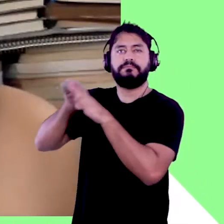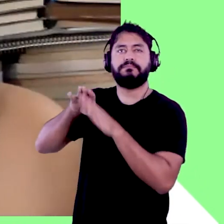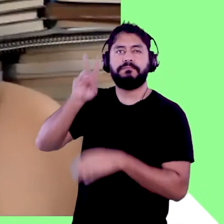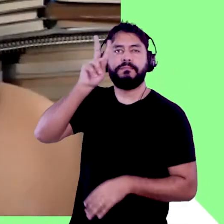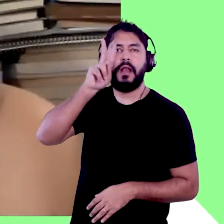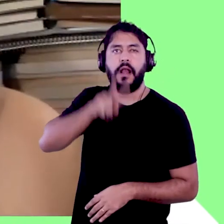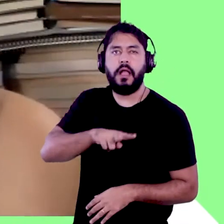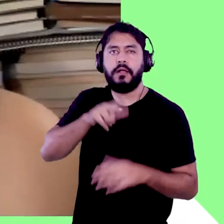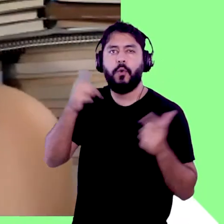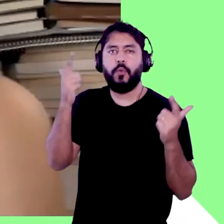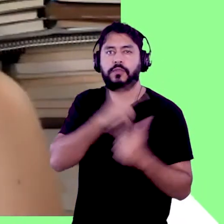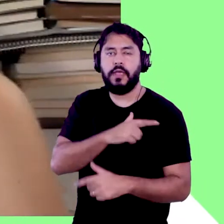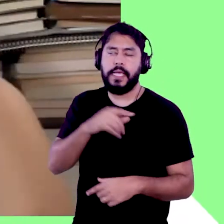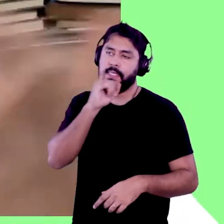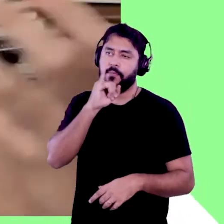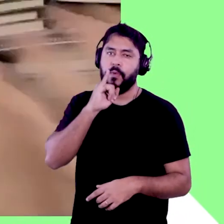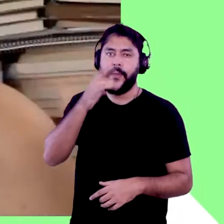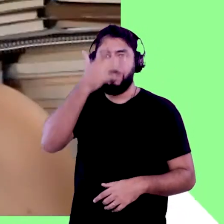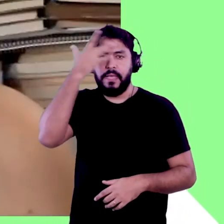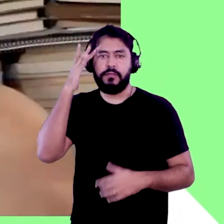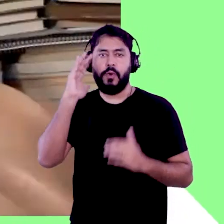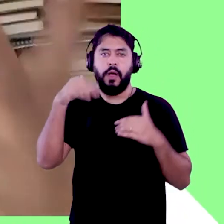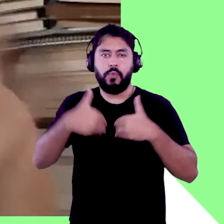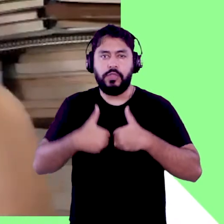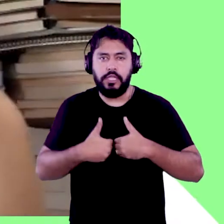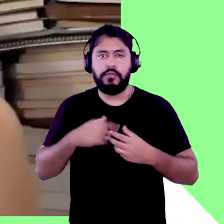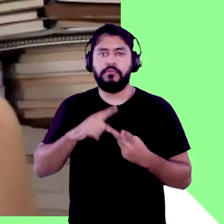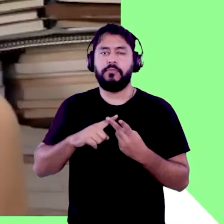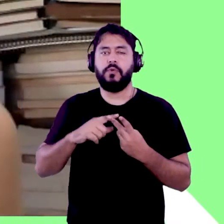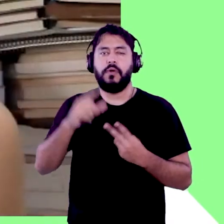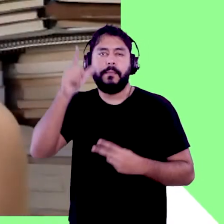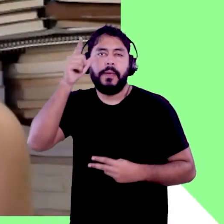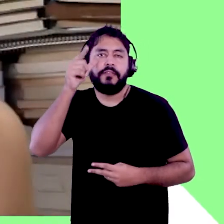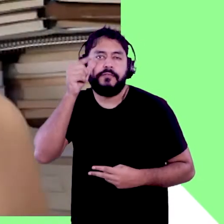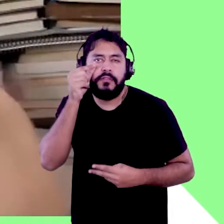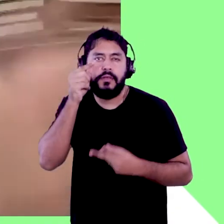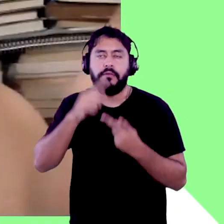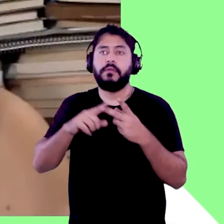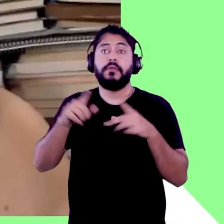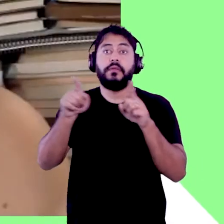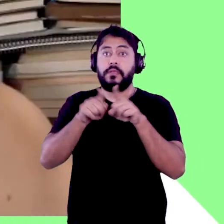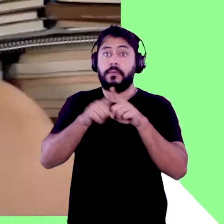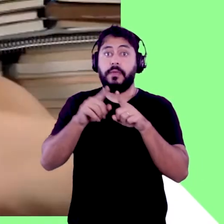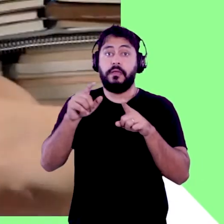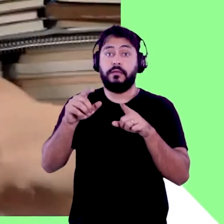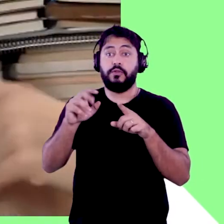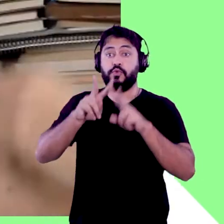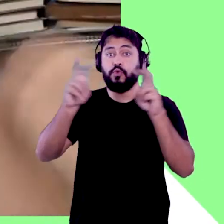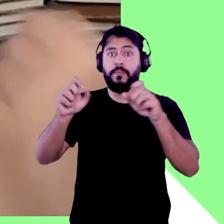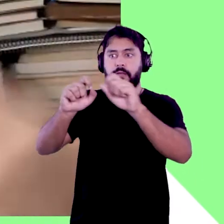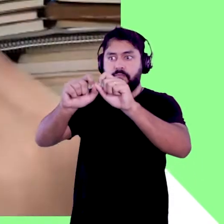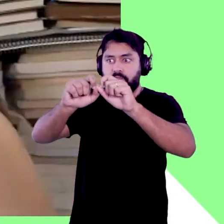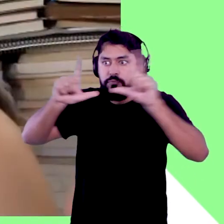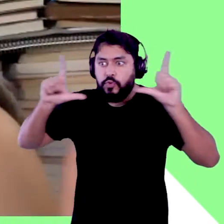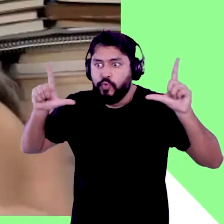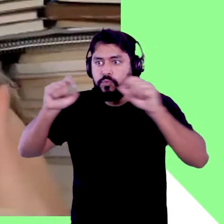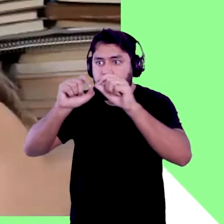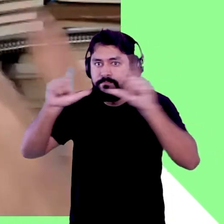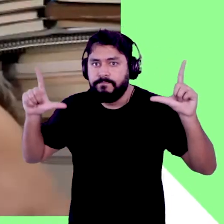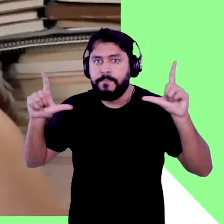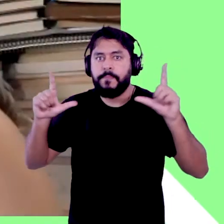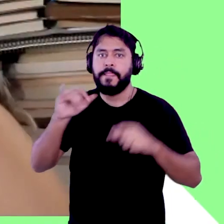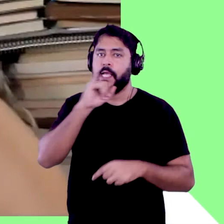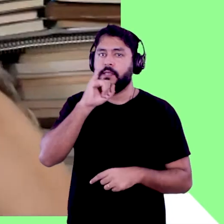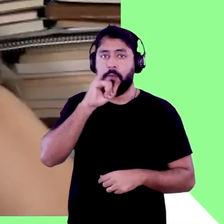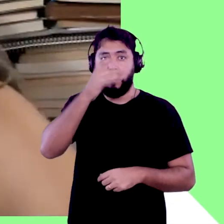pessoas com autismo, pessoas com baixa visão. Entra na questão de zoom, né? De tela, para que pessoas com